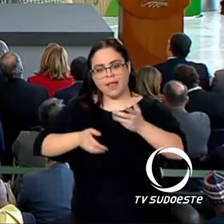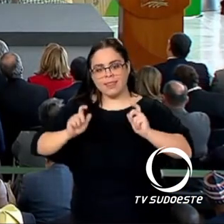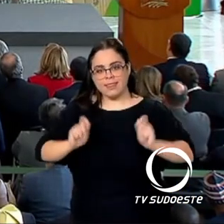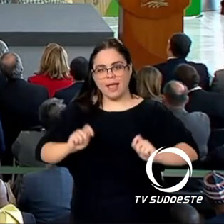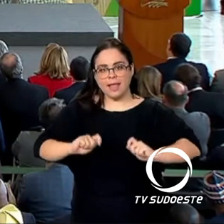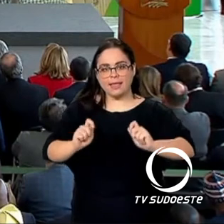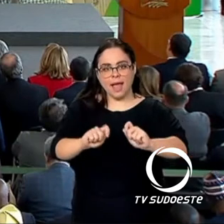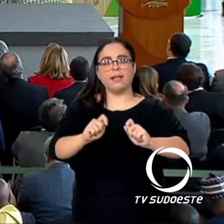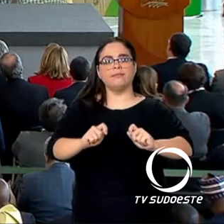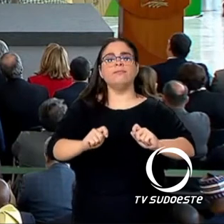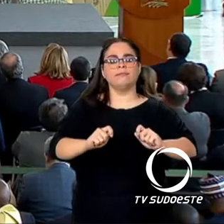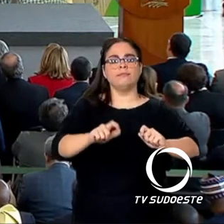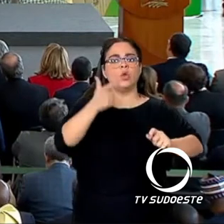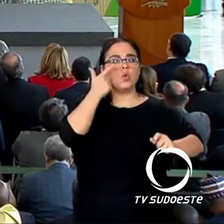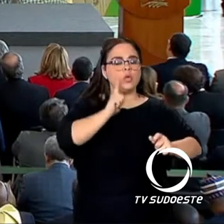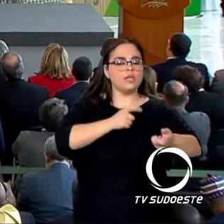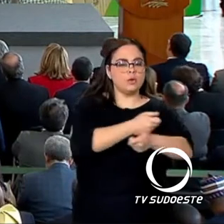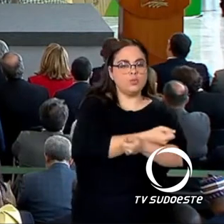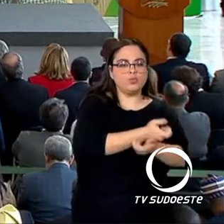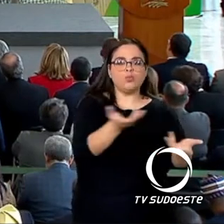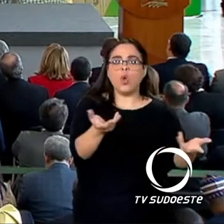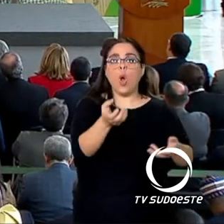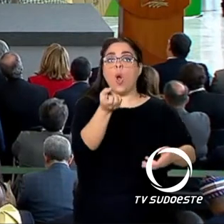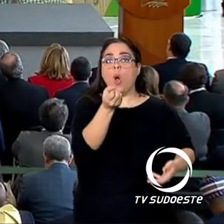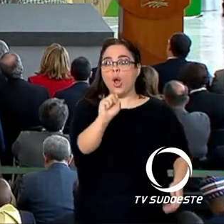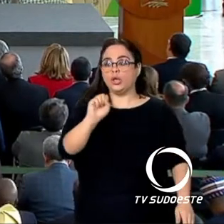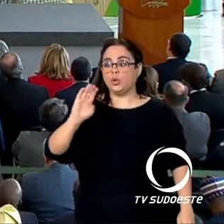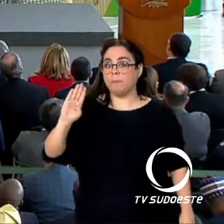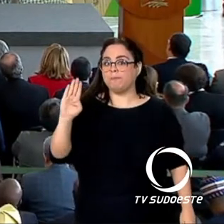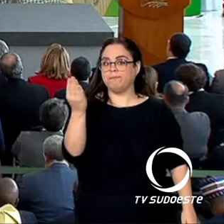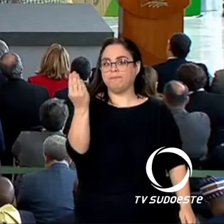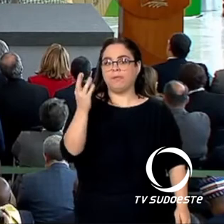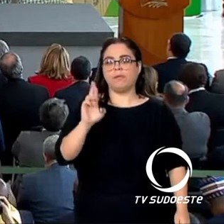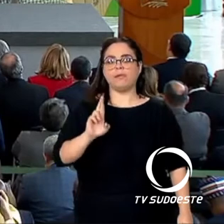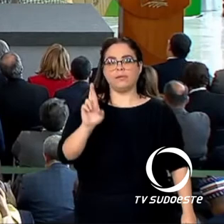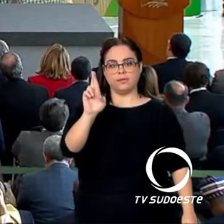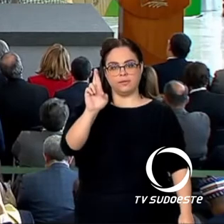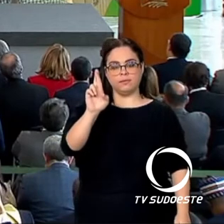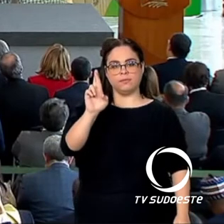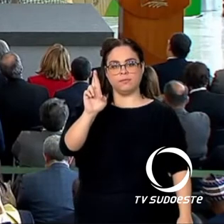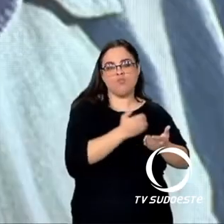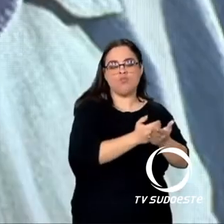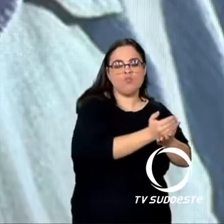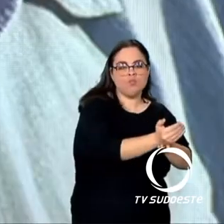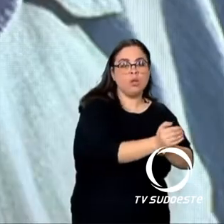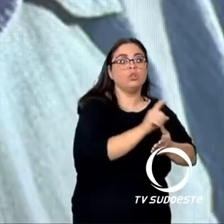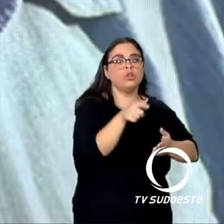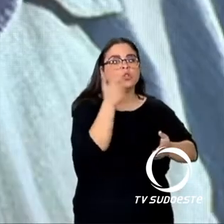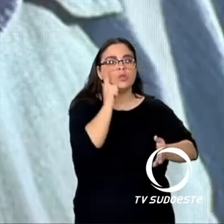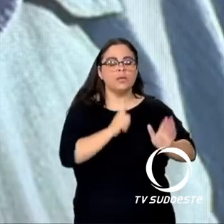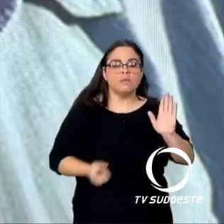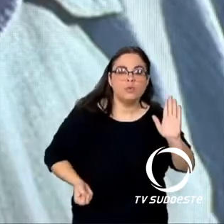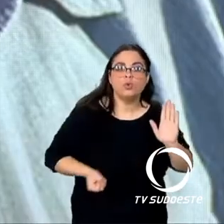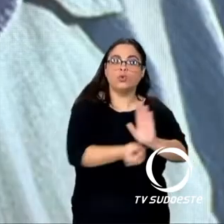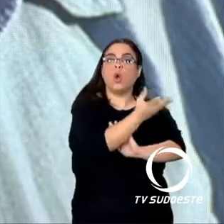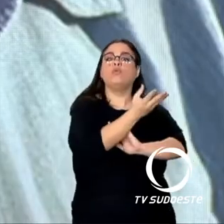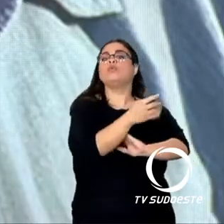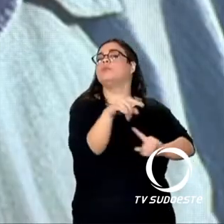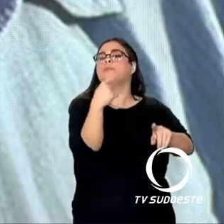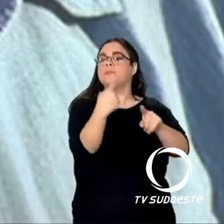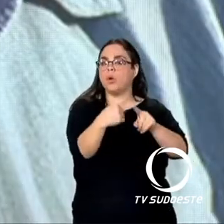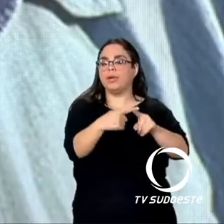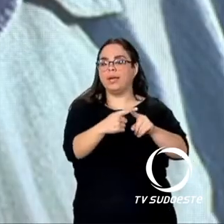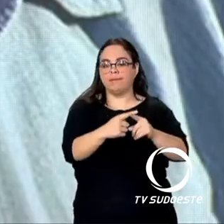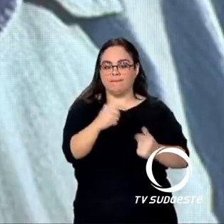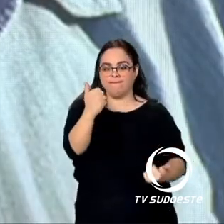agricultura familiar para a agricultura Empresarial foram mantidos os mesmos juros do plano anterior exceto para a renovação das